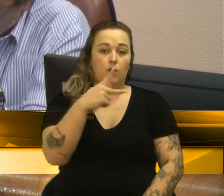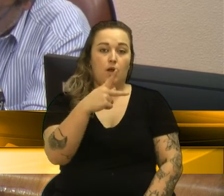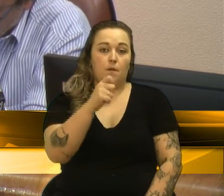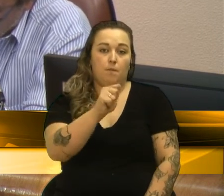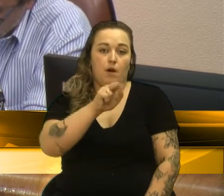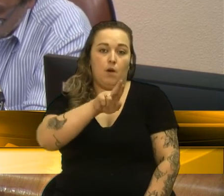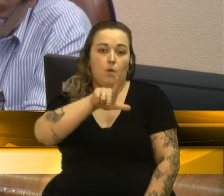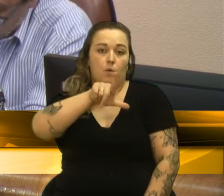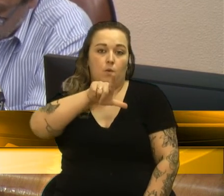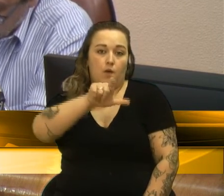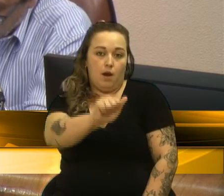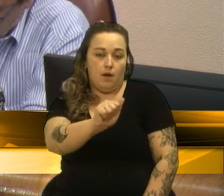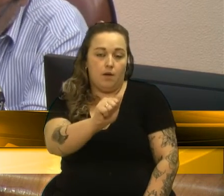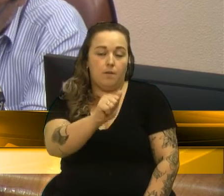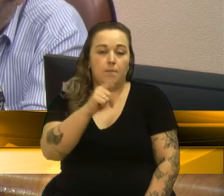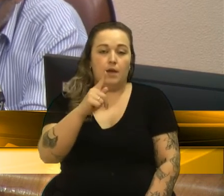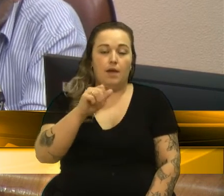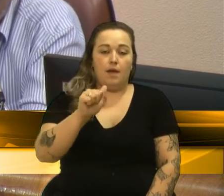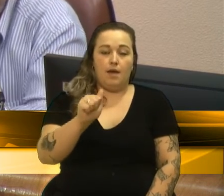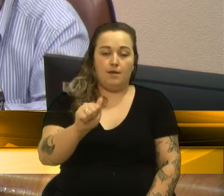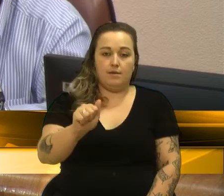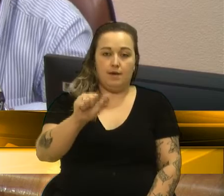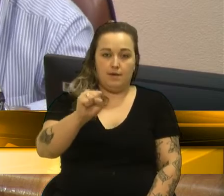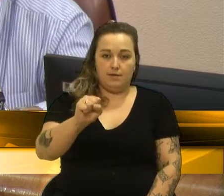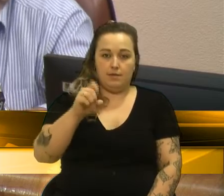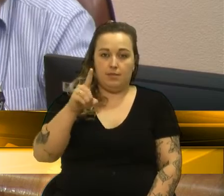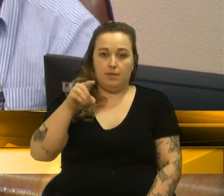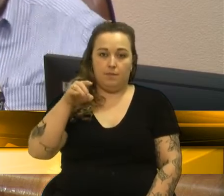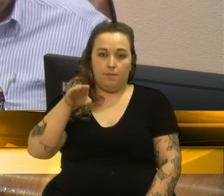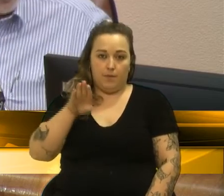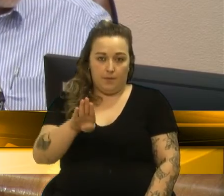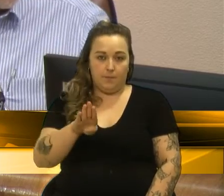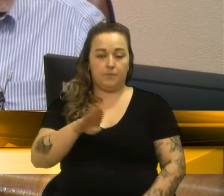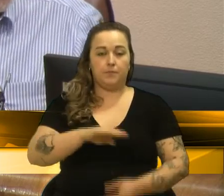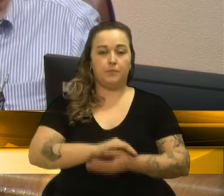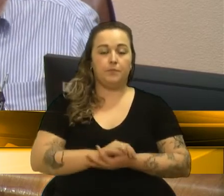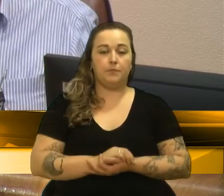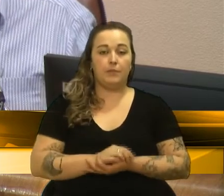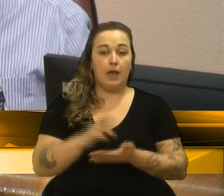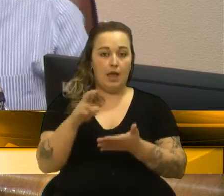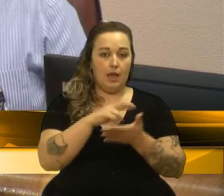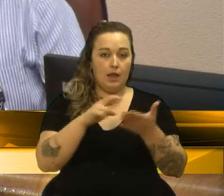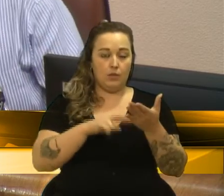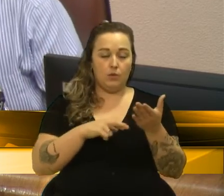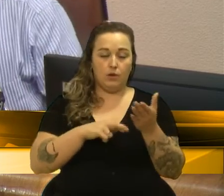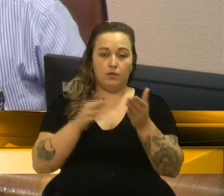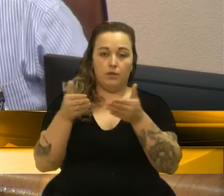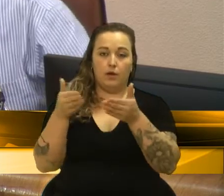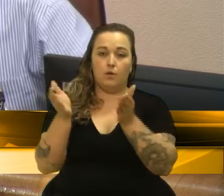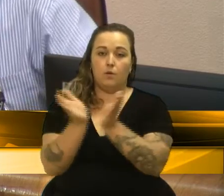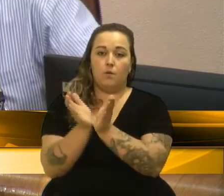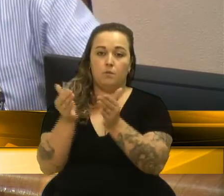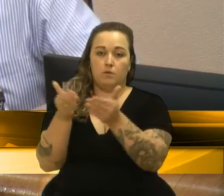Iores de Oliveira, PSDB, relatora da comissão processante. Vereadora Paula.